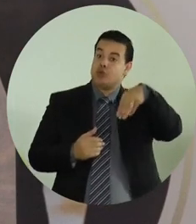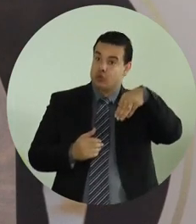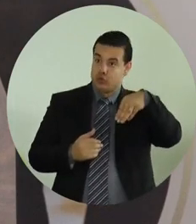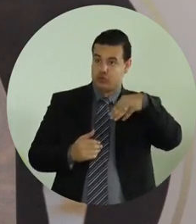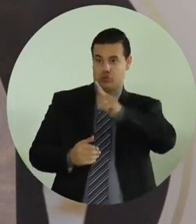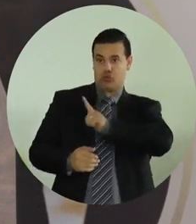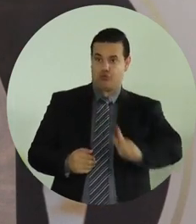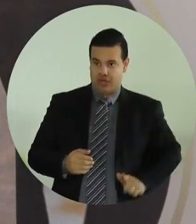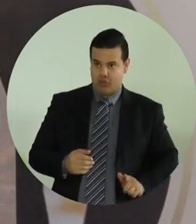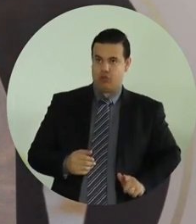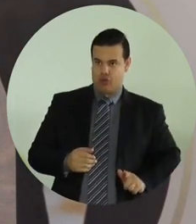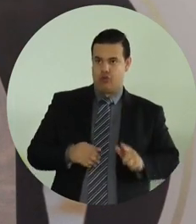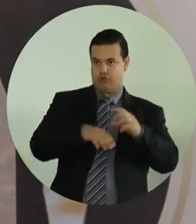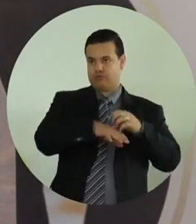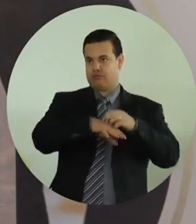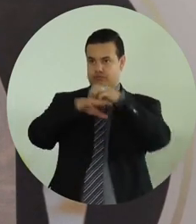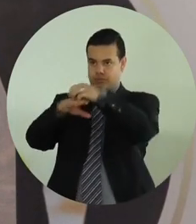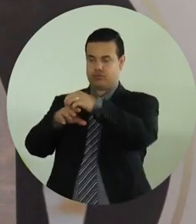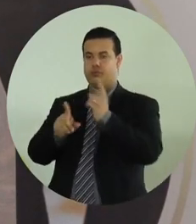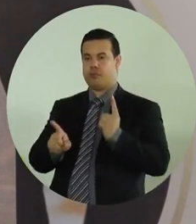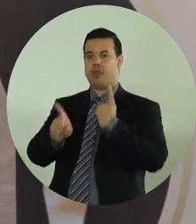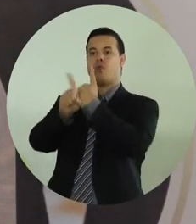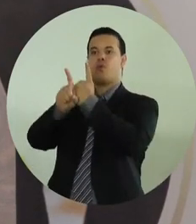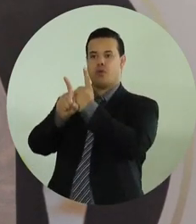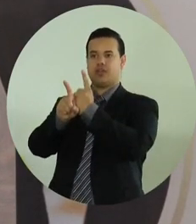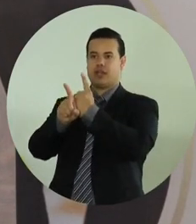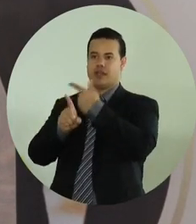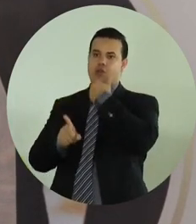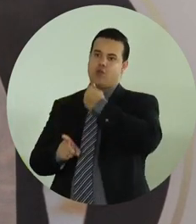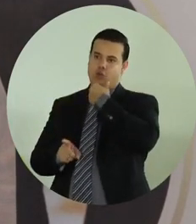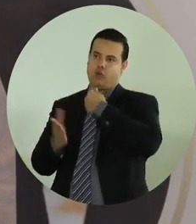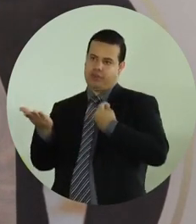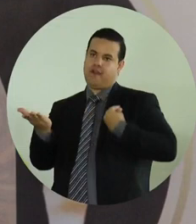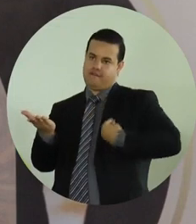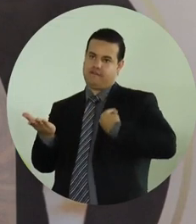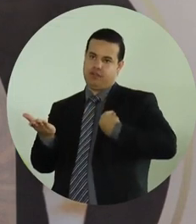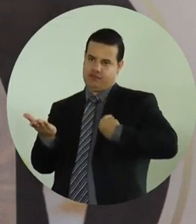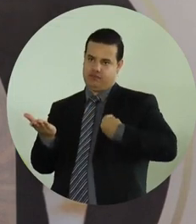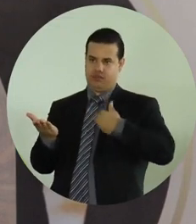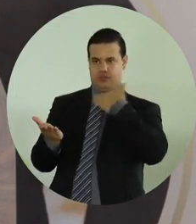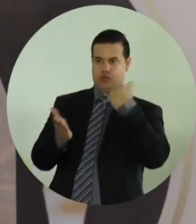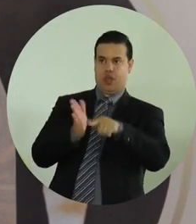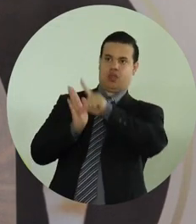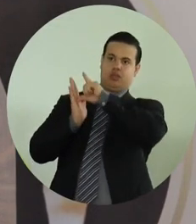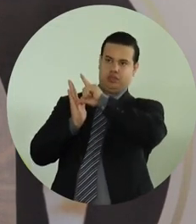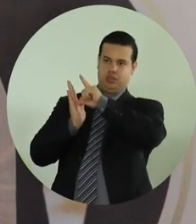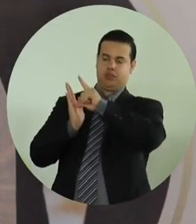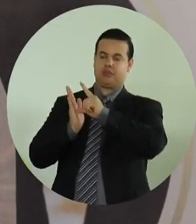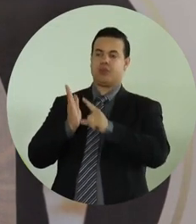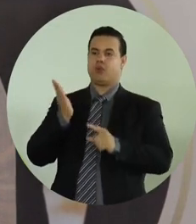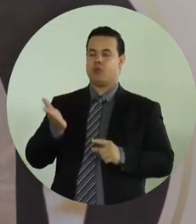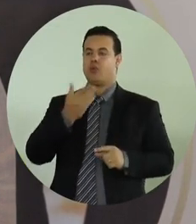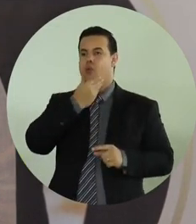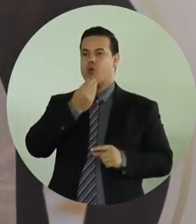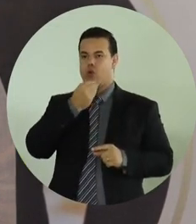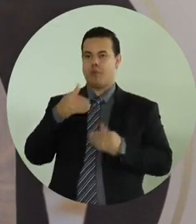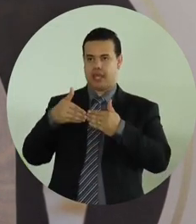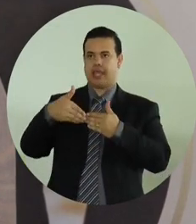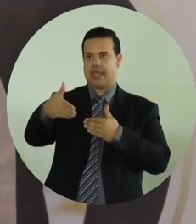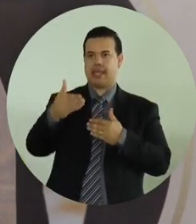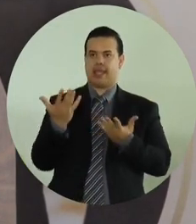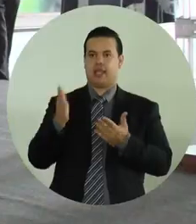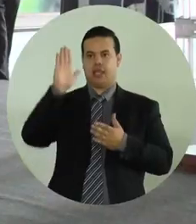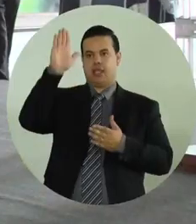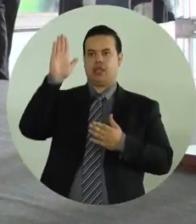para encontrar, possivelmente ainda com vida, o que não aconteceu, o candidato à presidência, que era o Eduardo